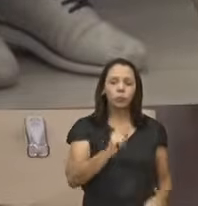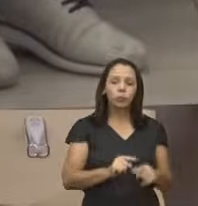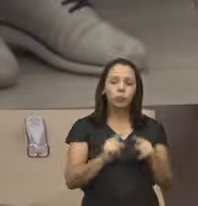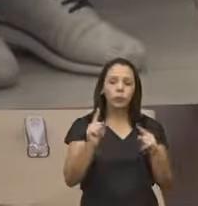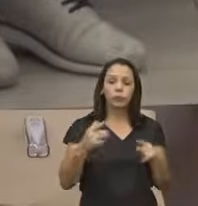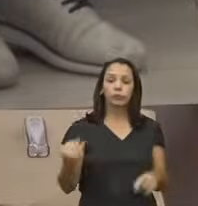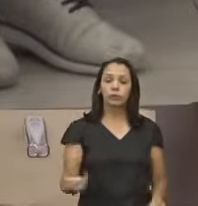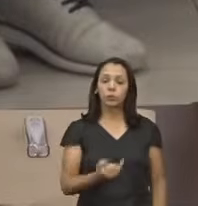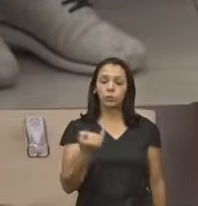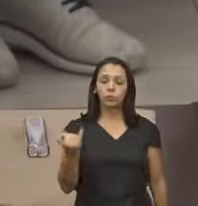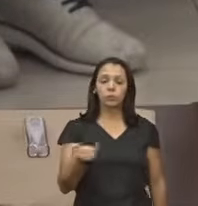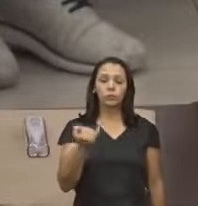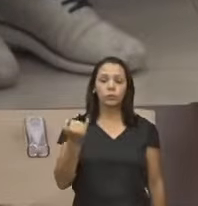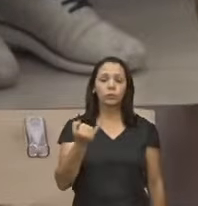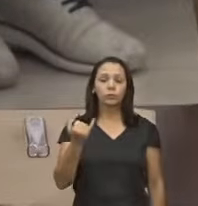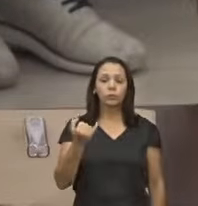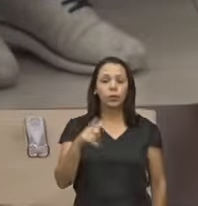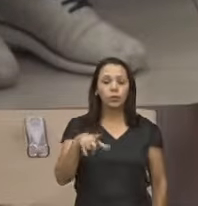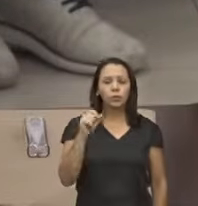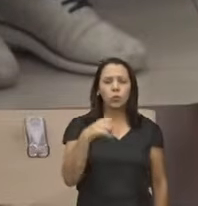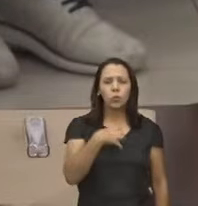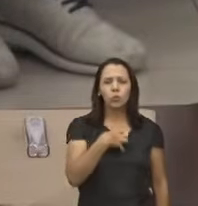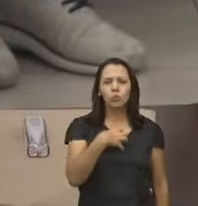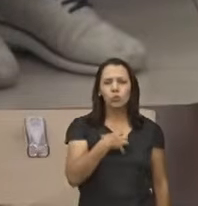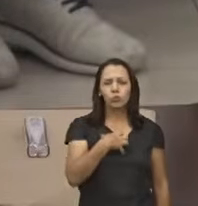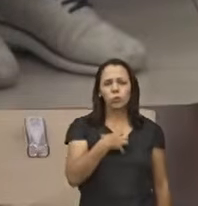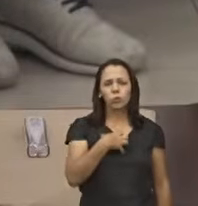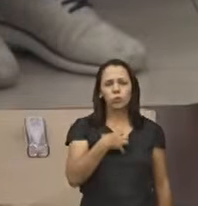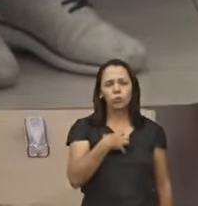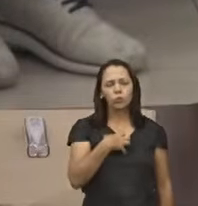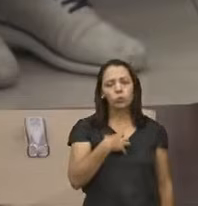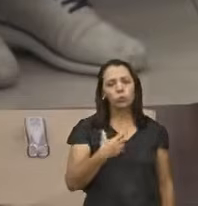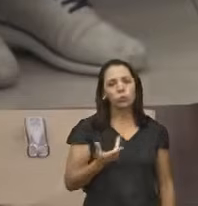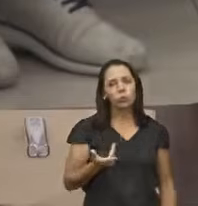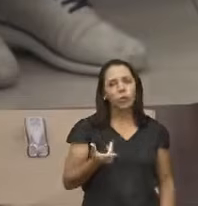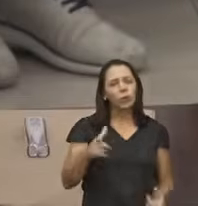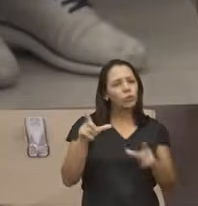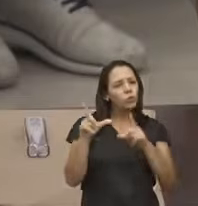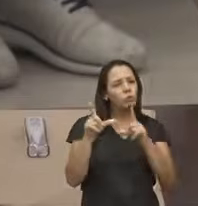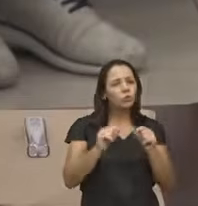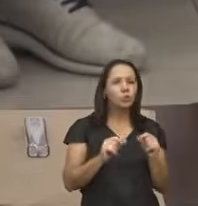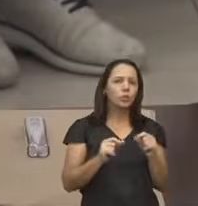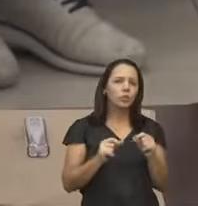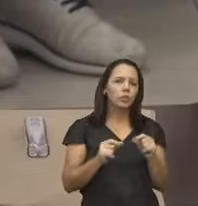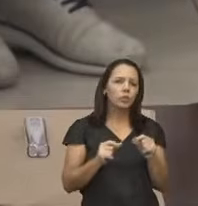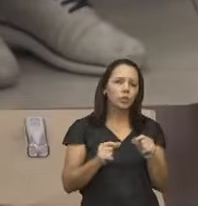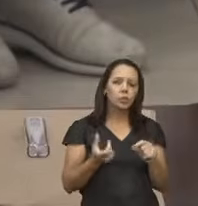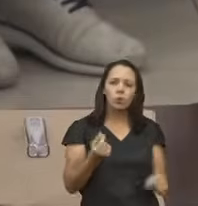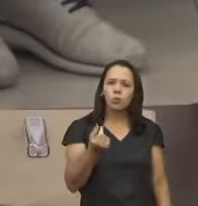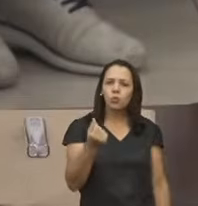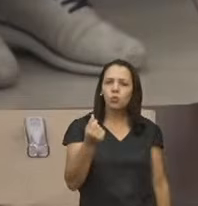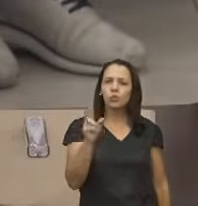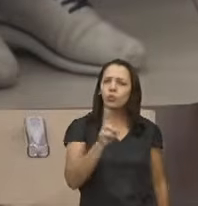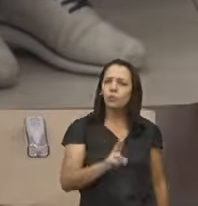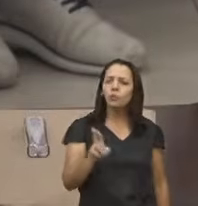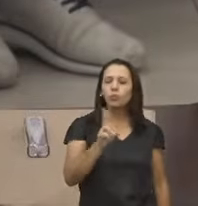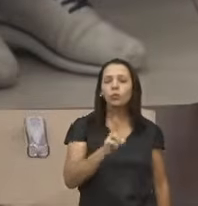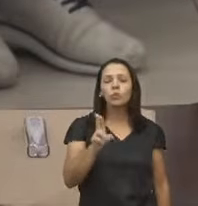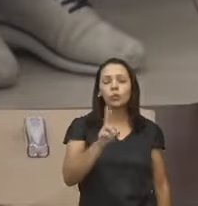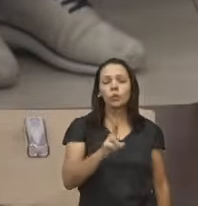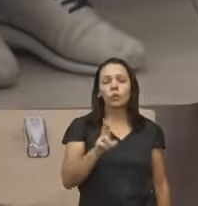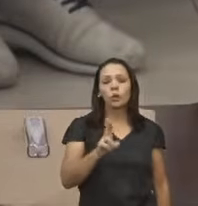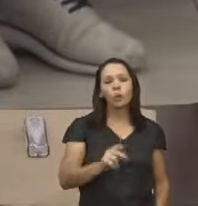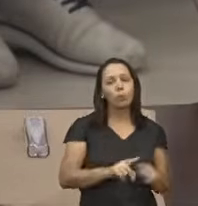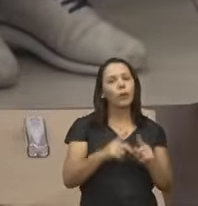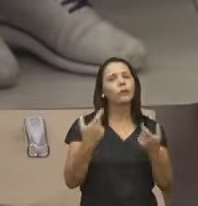muito importante que a gente escolha uma forma de produzir economicidade, mas sem, contudo, a gente também deixar, né, o município